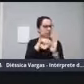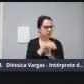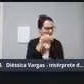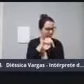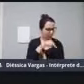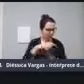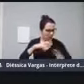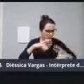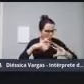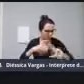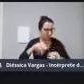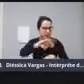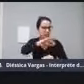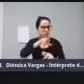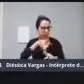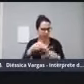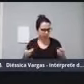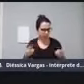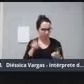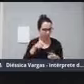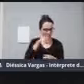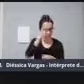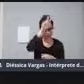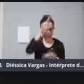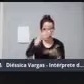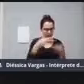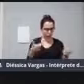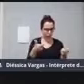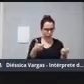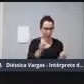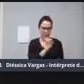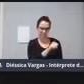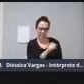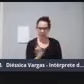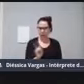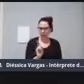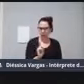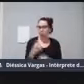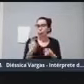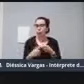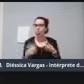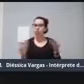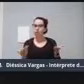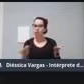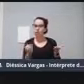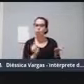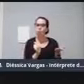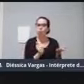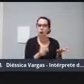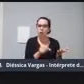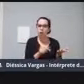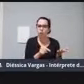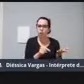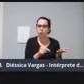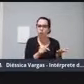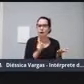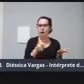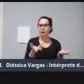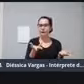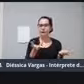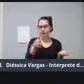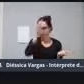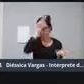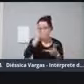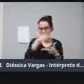insetos? E se não, por quê? Qual não é inseto? Então, eles faziam esse diálogo com nós. Às vezes, a gente nem precisava